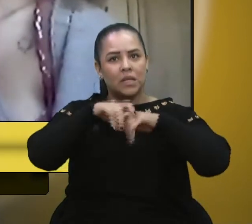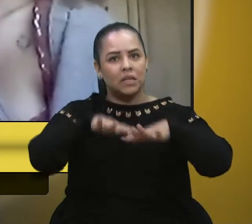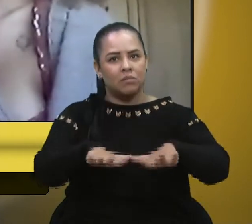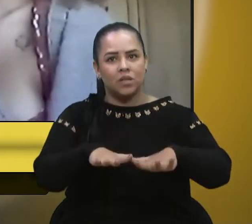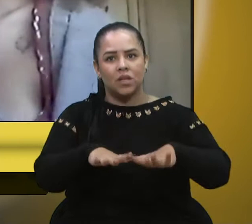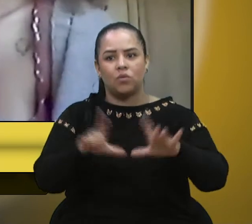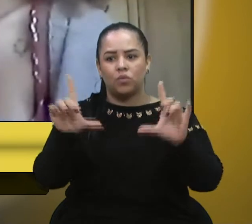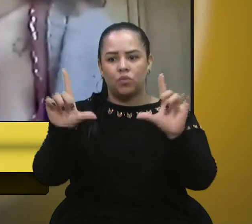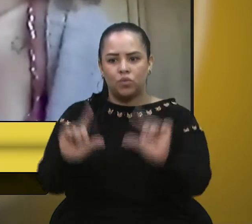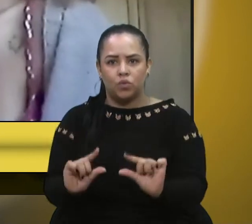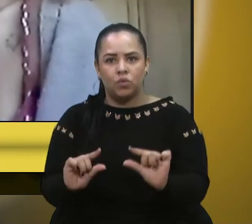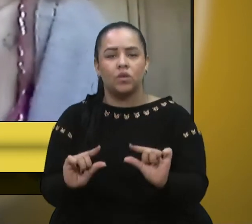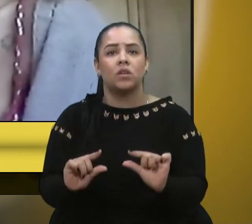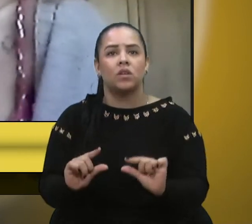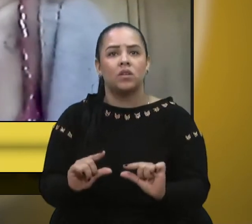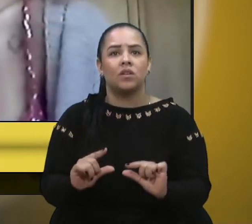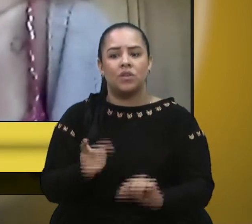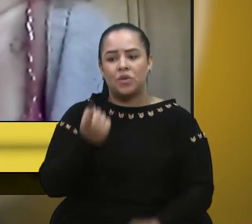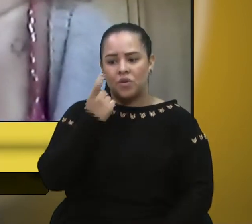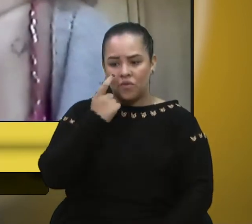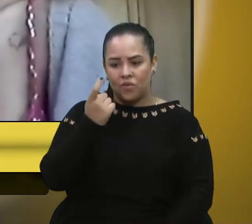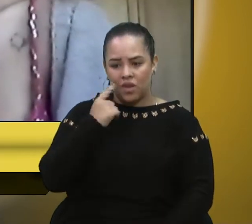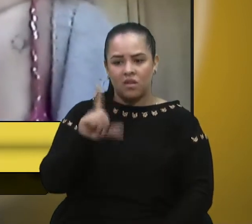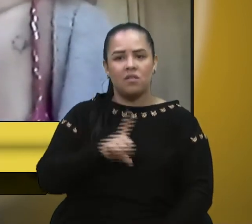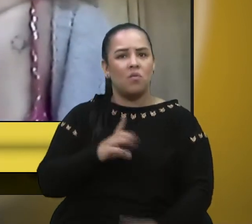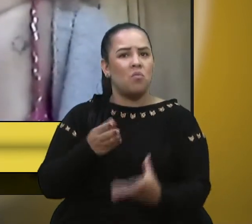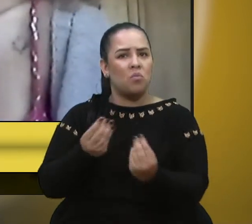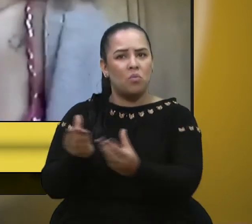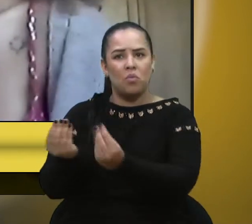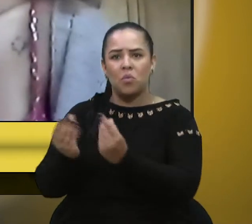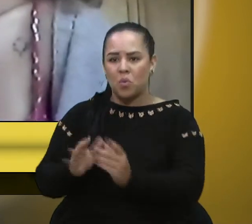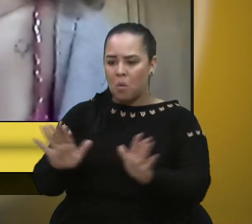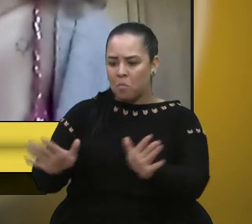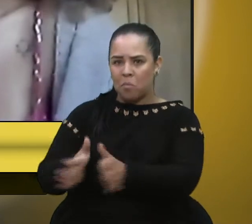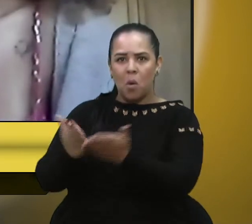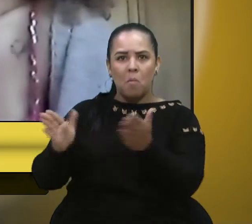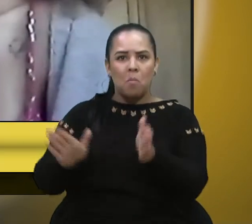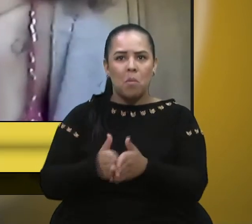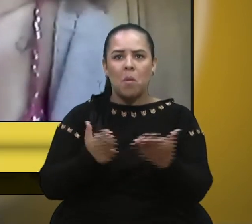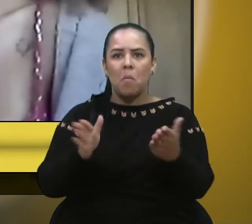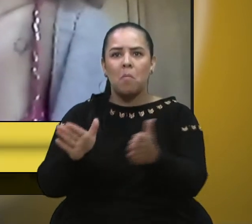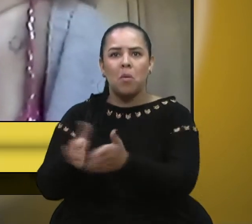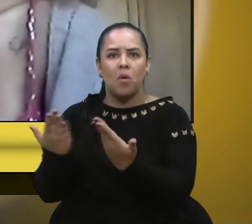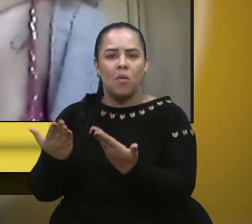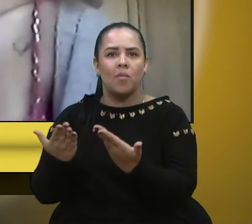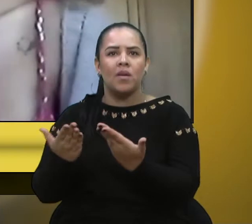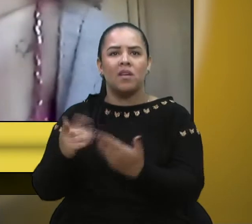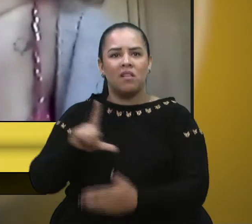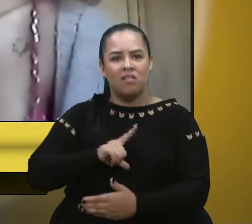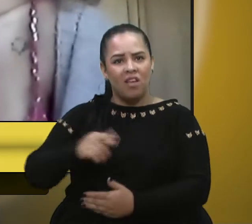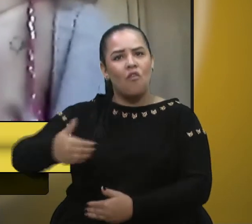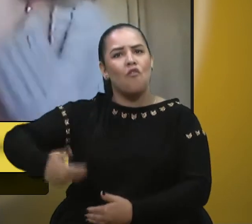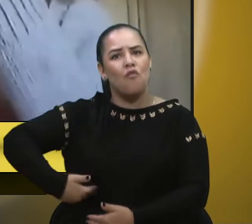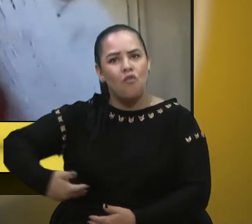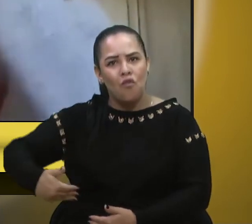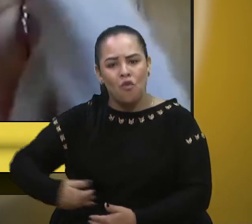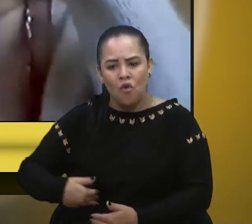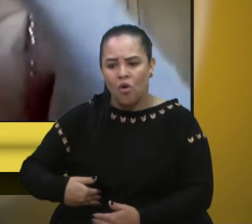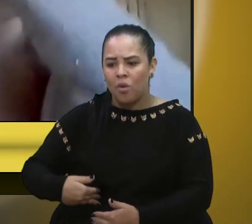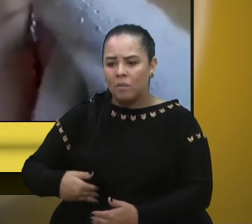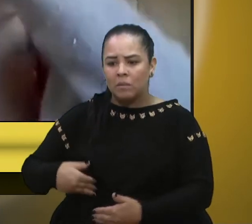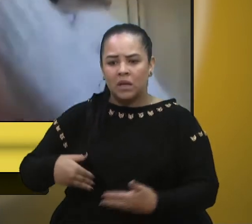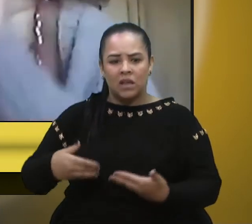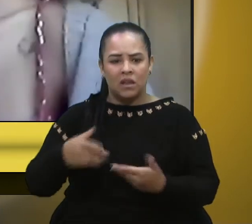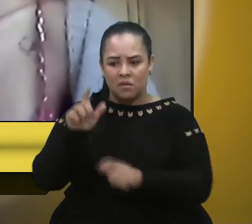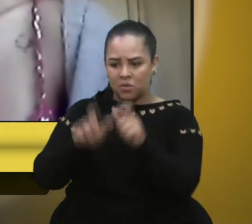uma extrema vulnerabilidade social, que vem acompanhada da fome e da miséria, que cada vez é uma realidade